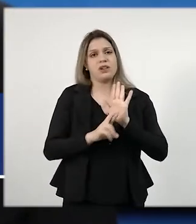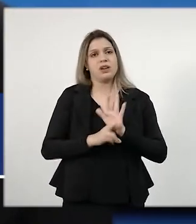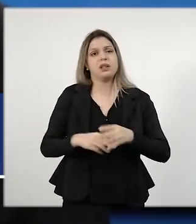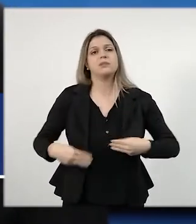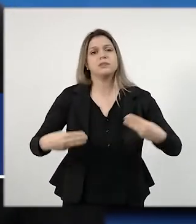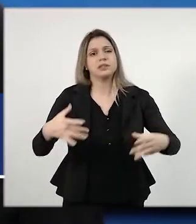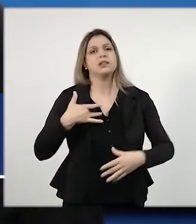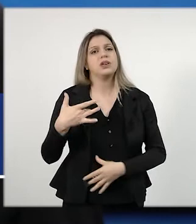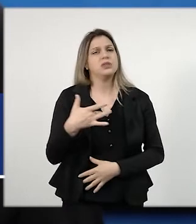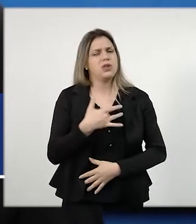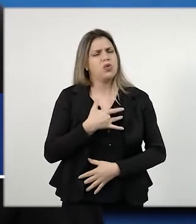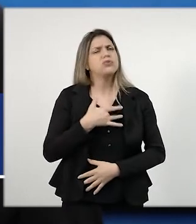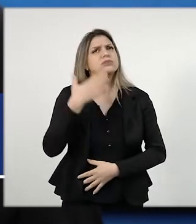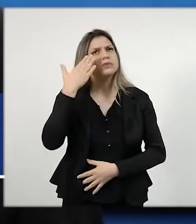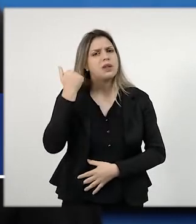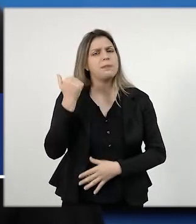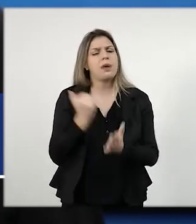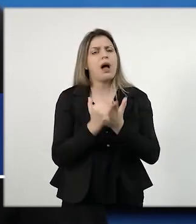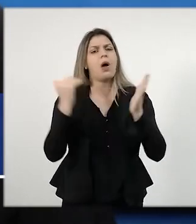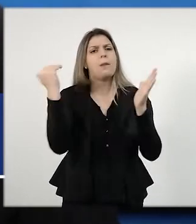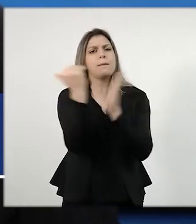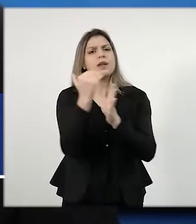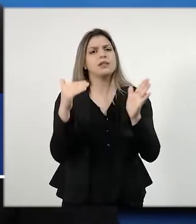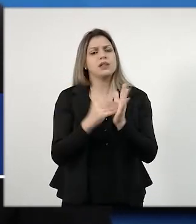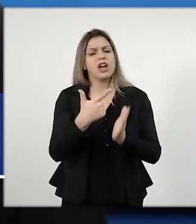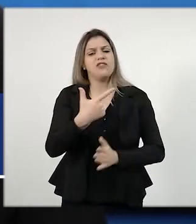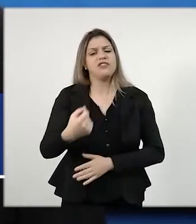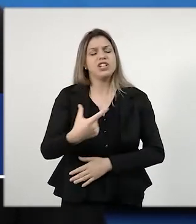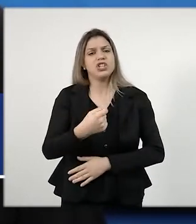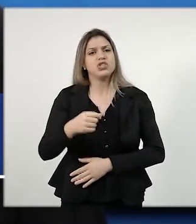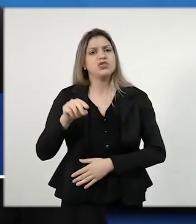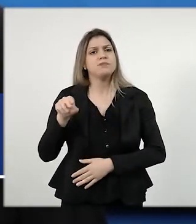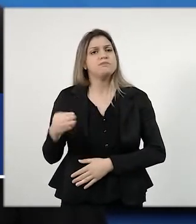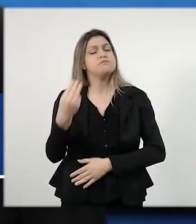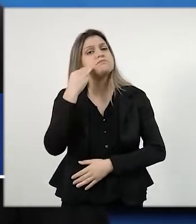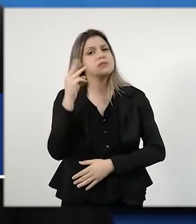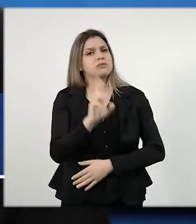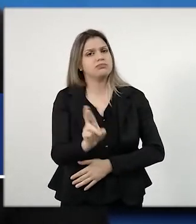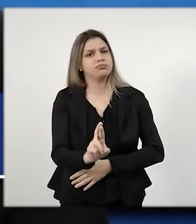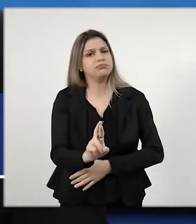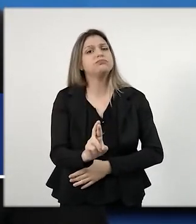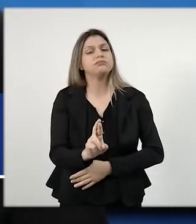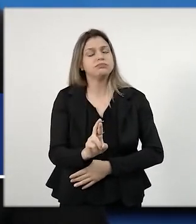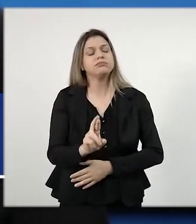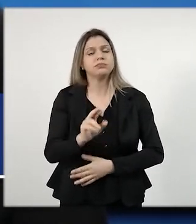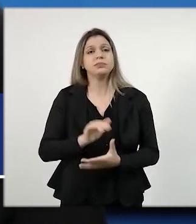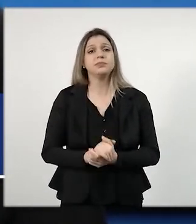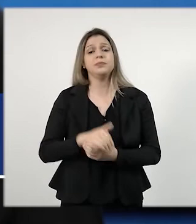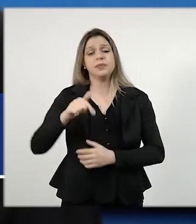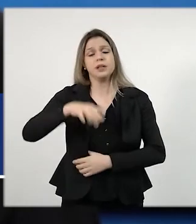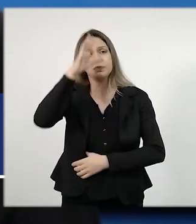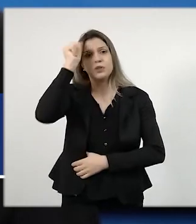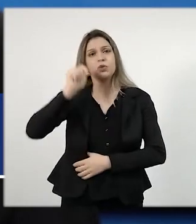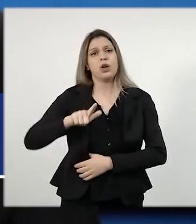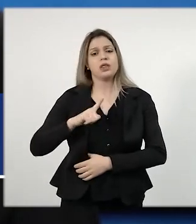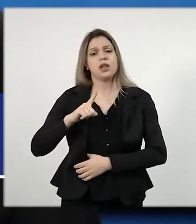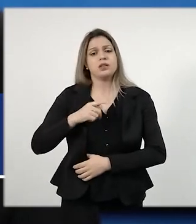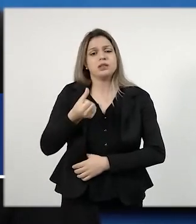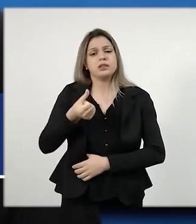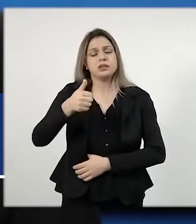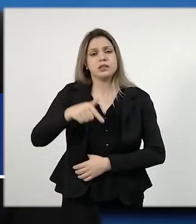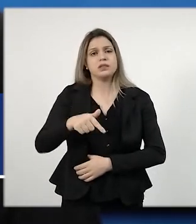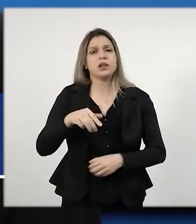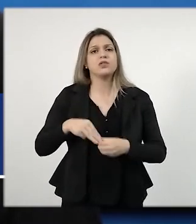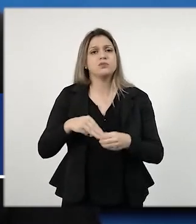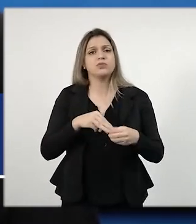da Saúde já cogita aumento de até 20 bilhões de reais para a atenção primária. Em Mato Grosso do Sul, 67 municípios